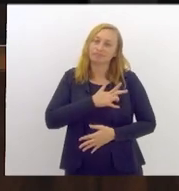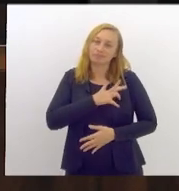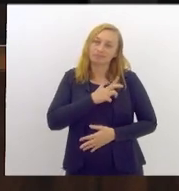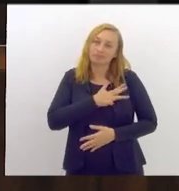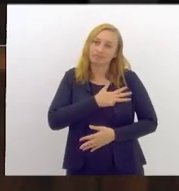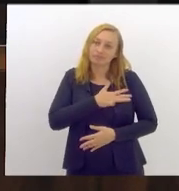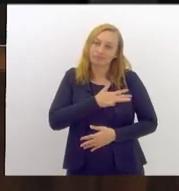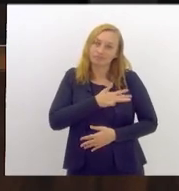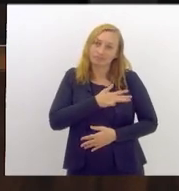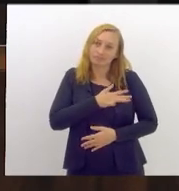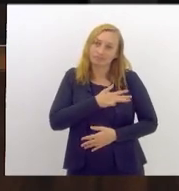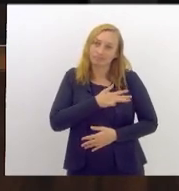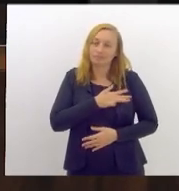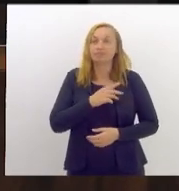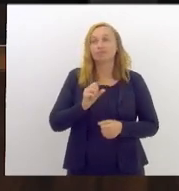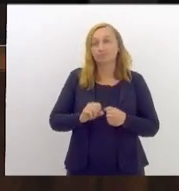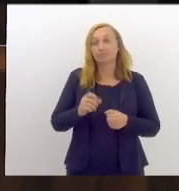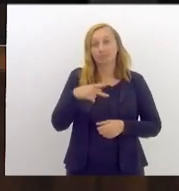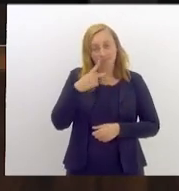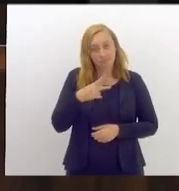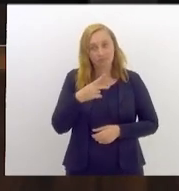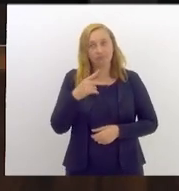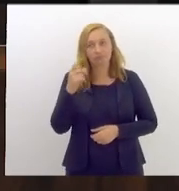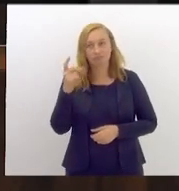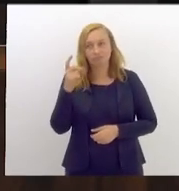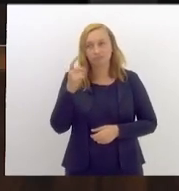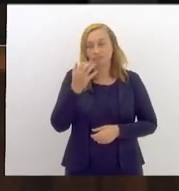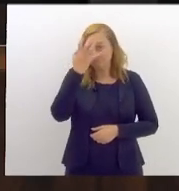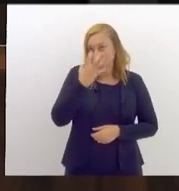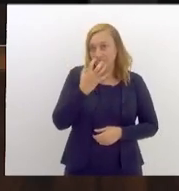que me fez me disse não é fácil